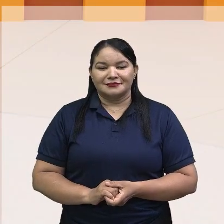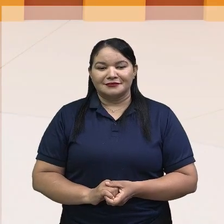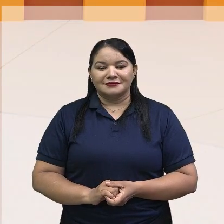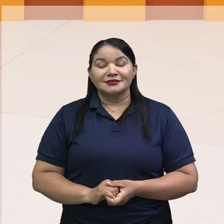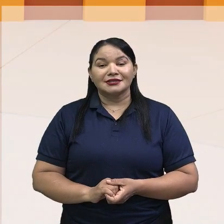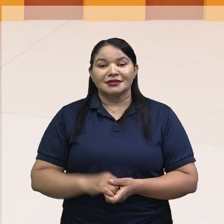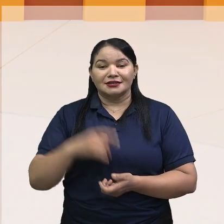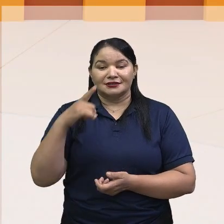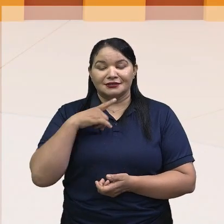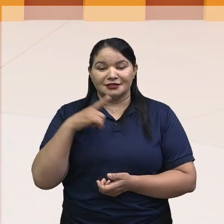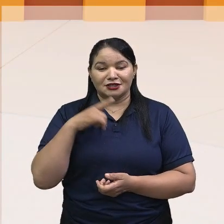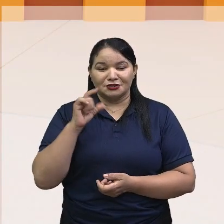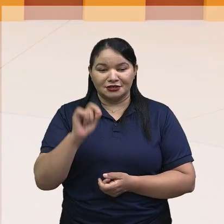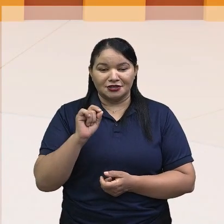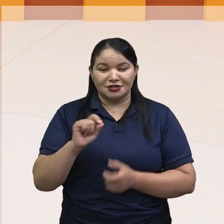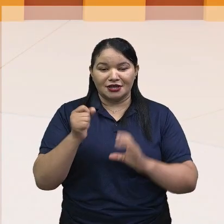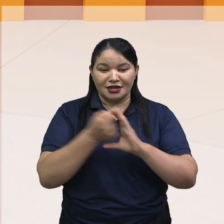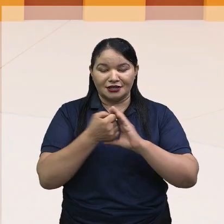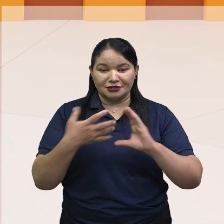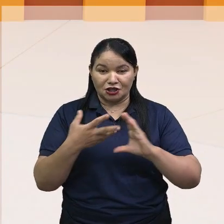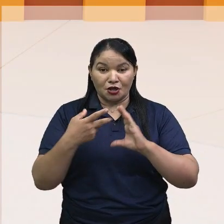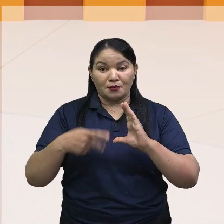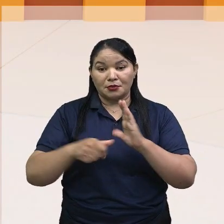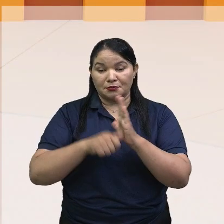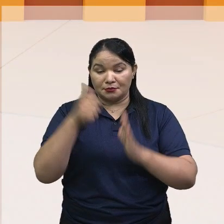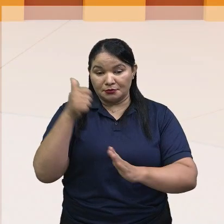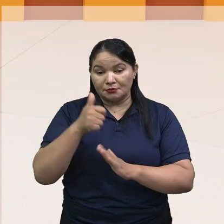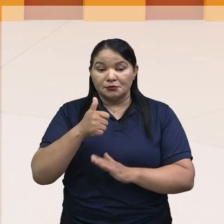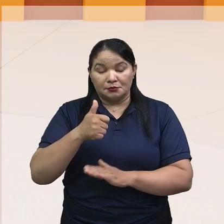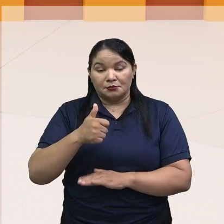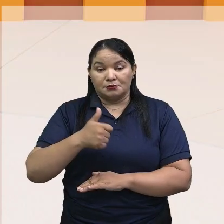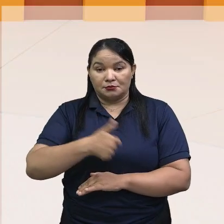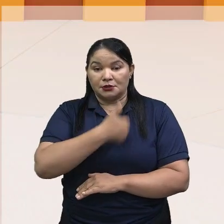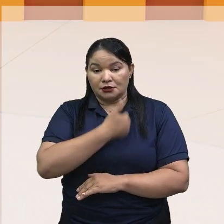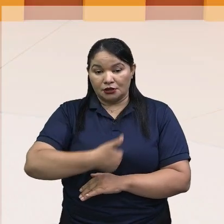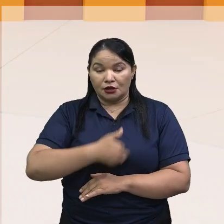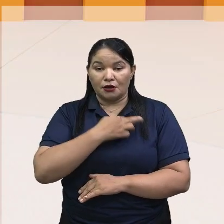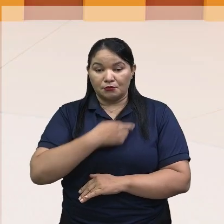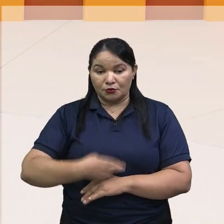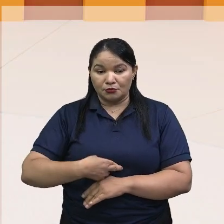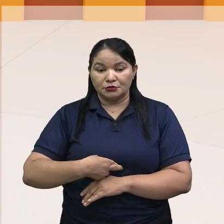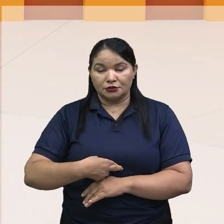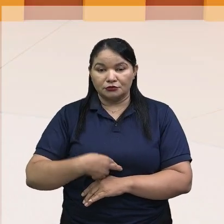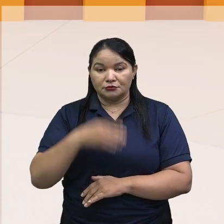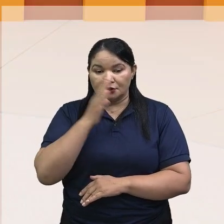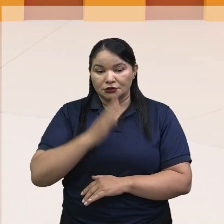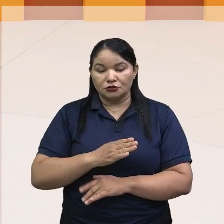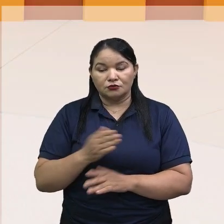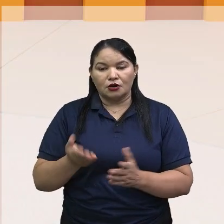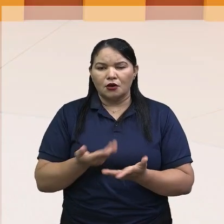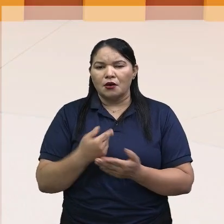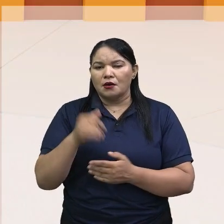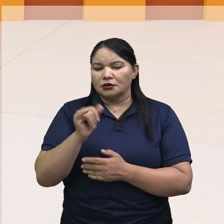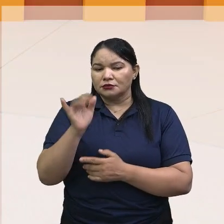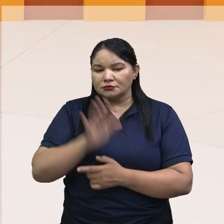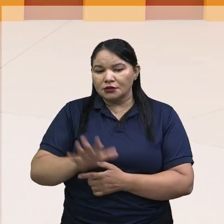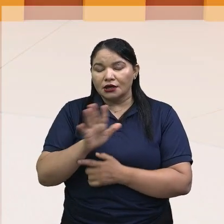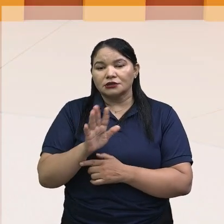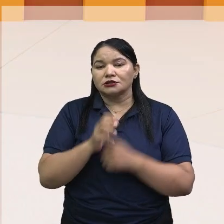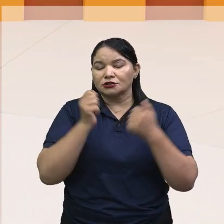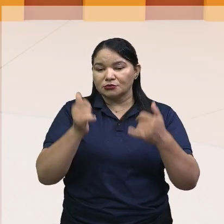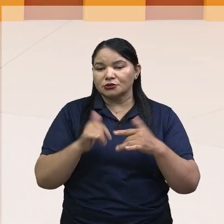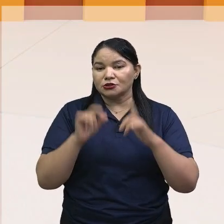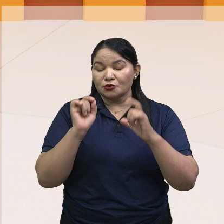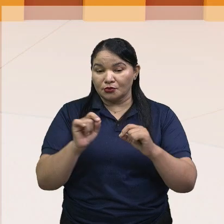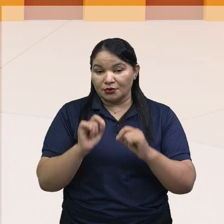Então, nós temos aqui nas características da Primeira República no Brasil. Dentre as imagens que nós vimos, elas vão